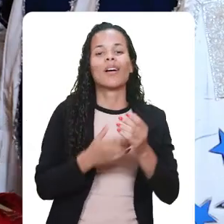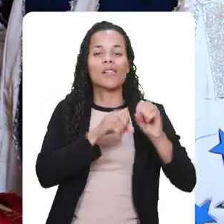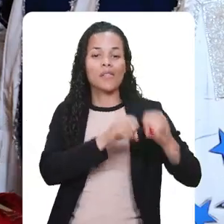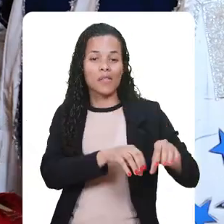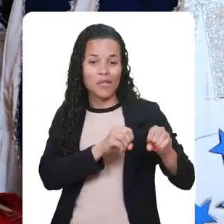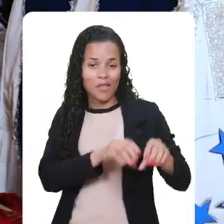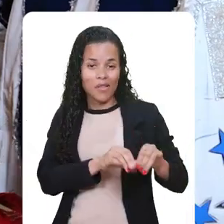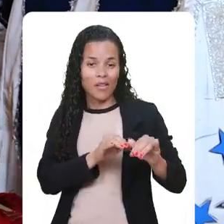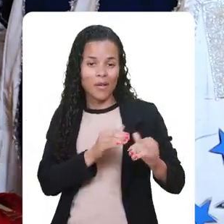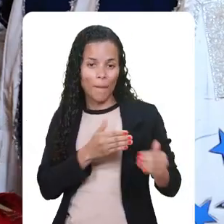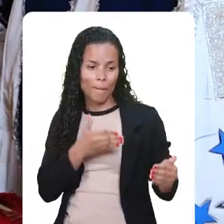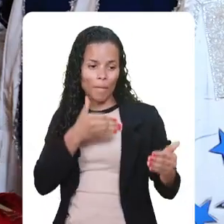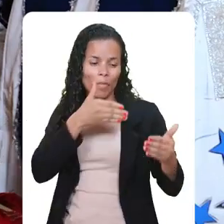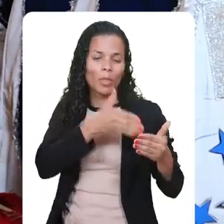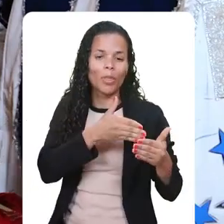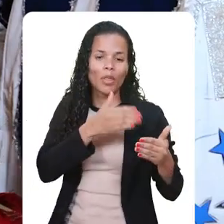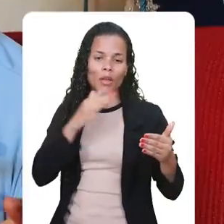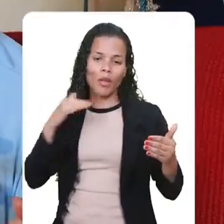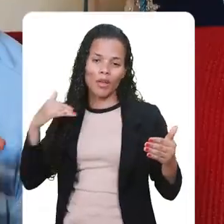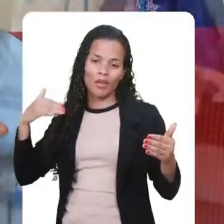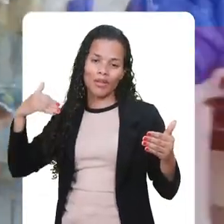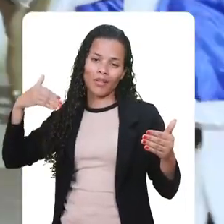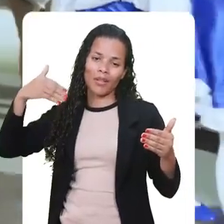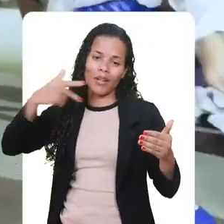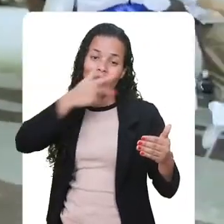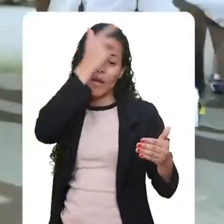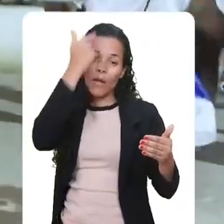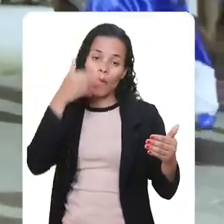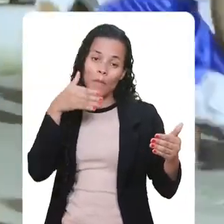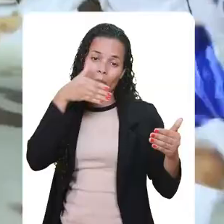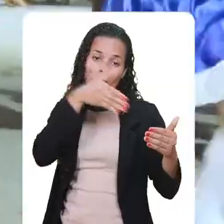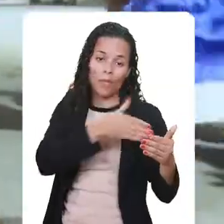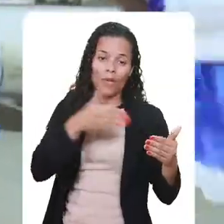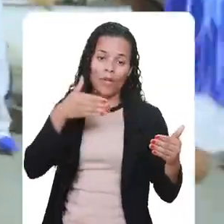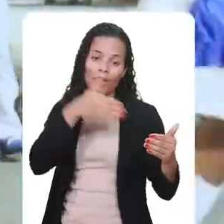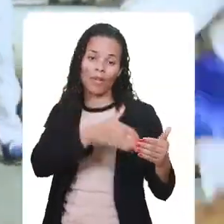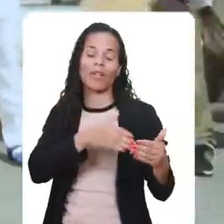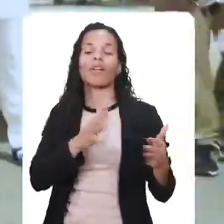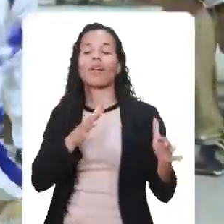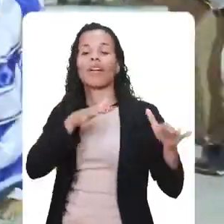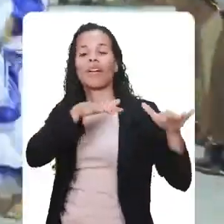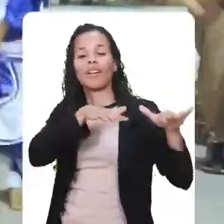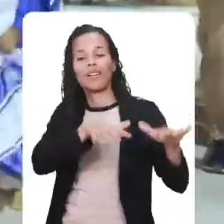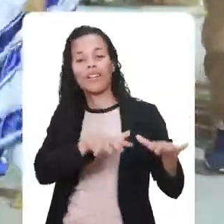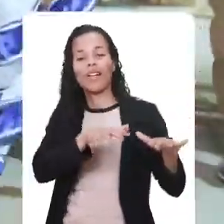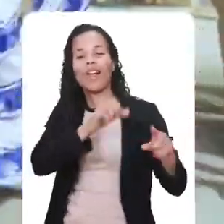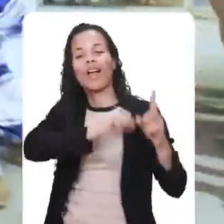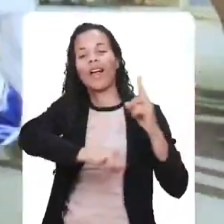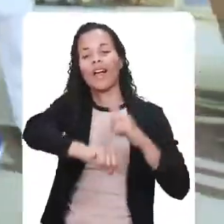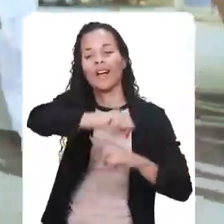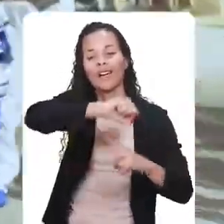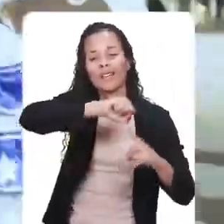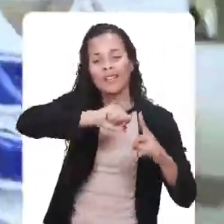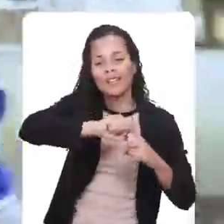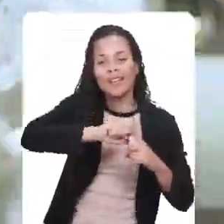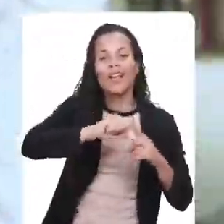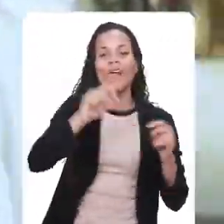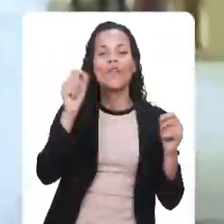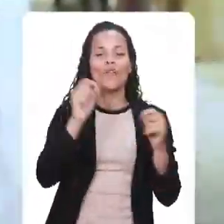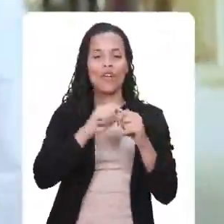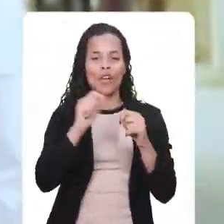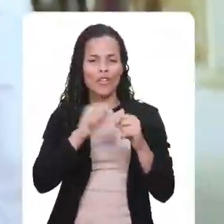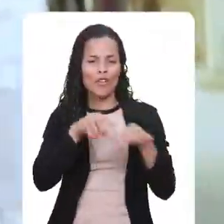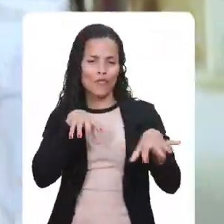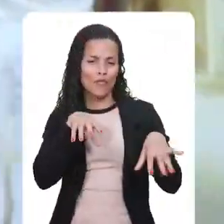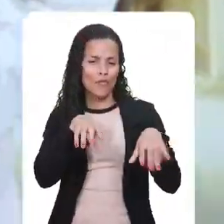grande educacional em cima. Trazer esses meninos, essas pessoas, incluir na sociedade